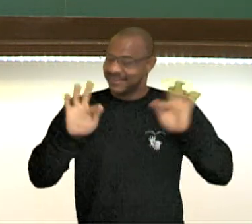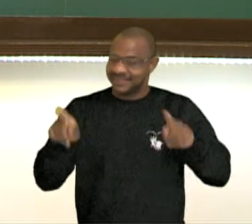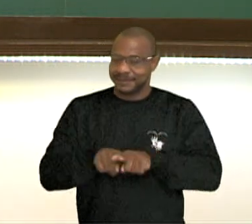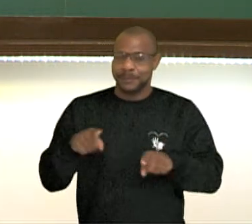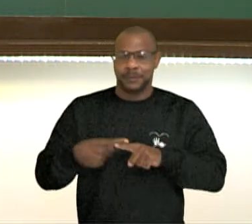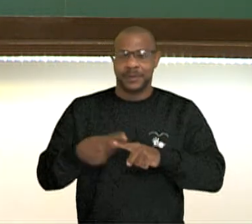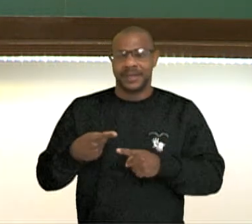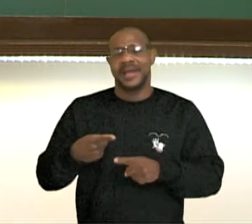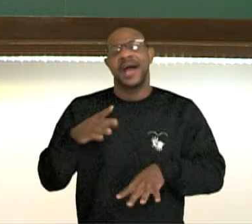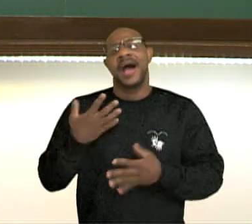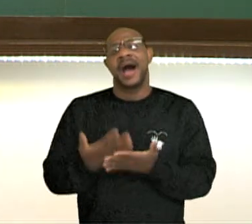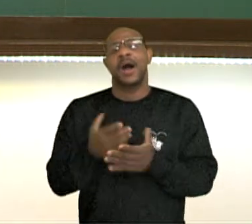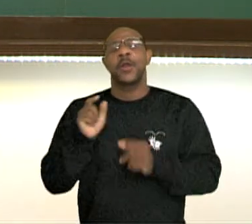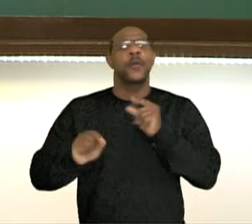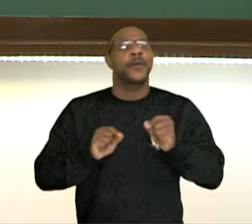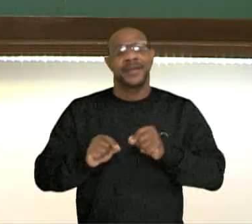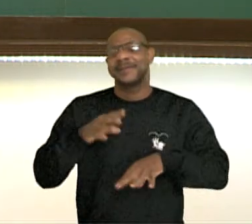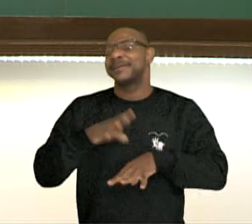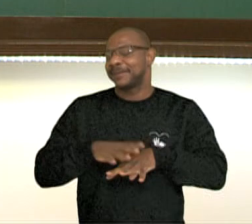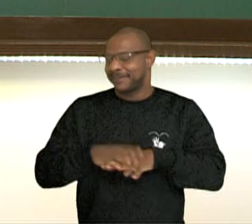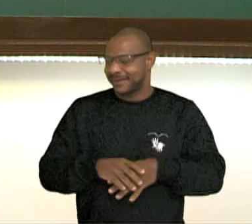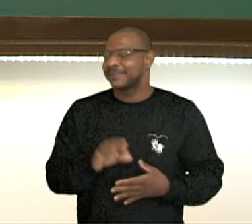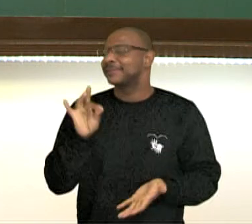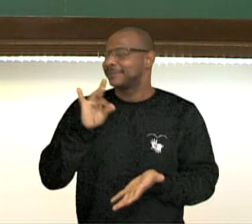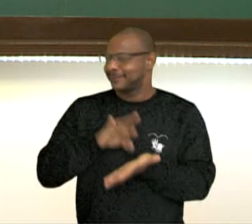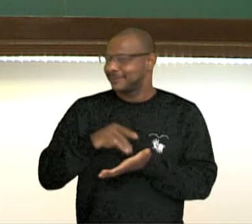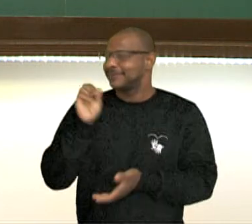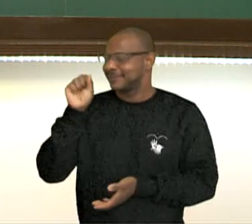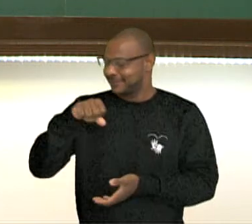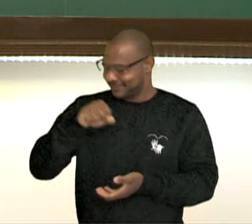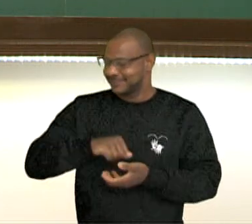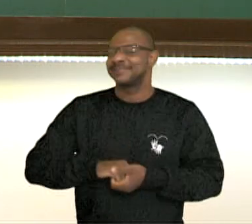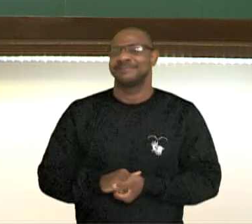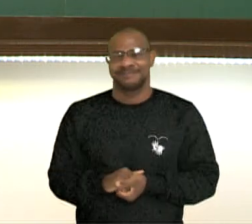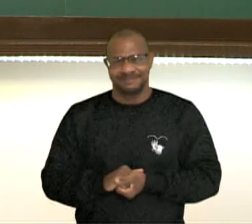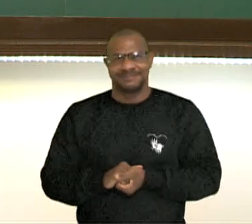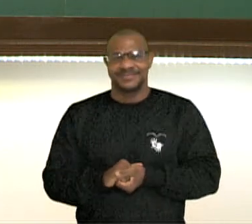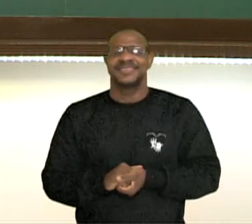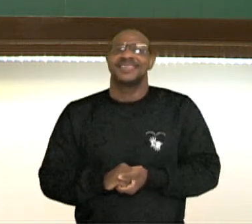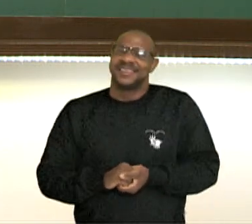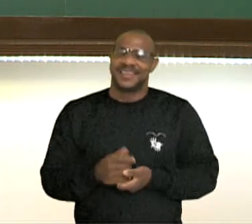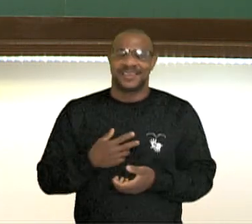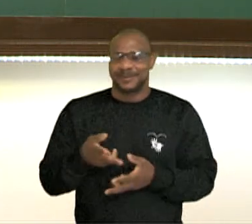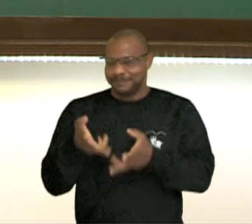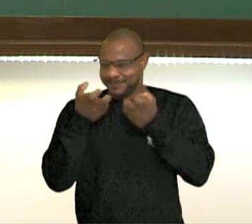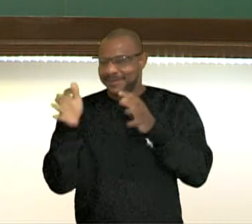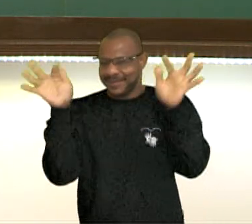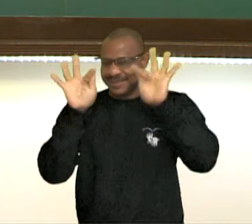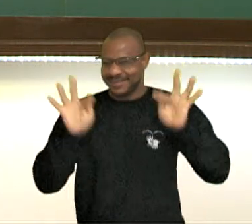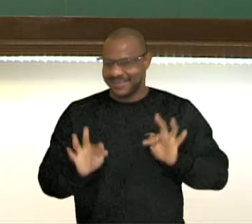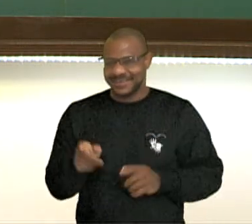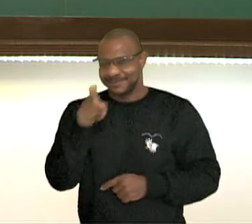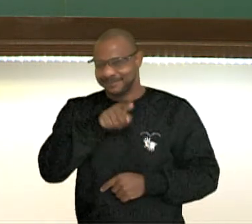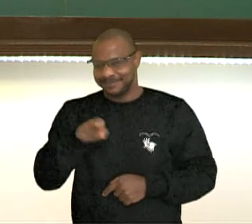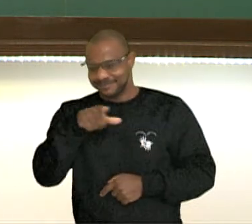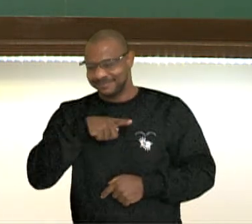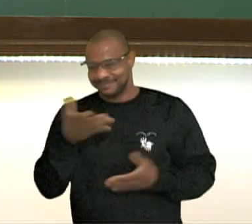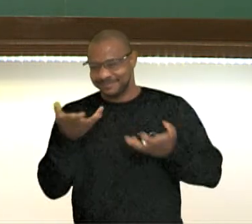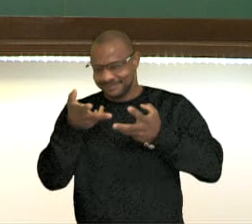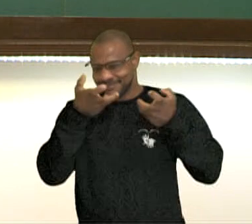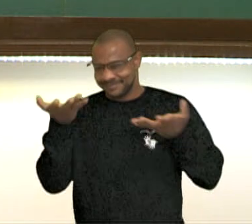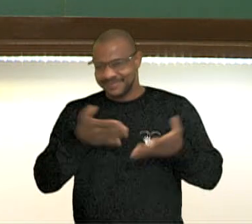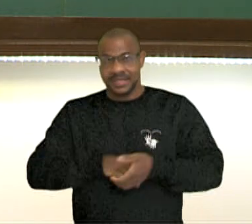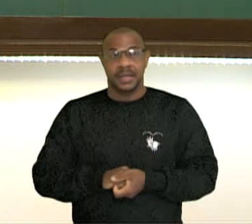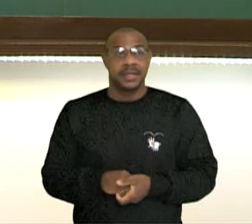né? Claro que estão! Eu não imagino outra coisa, a não ser a felicidade estampada no seu rosto. Ainda mais por saber